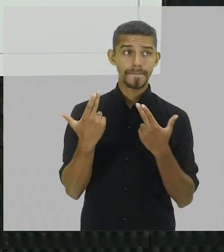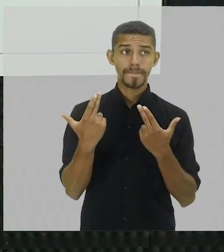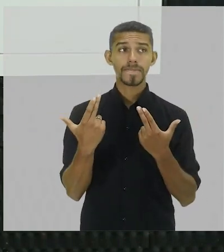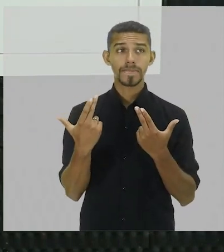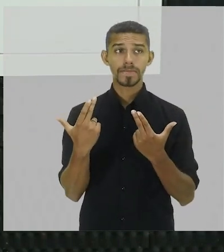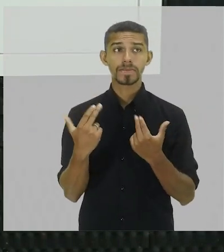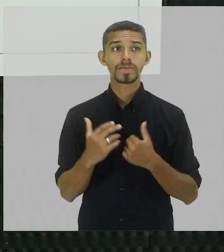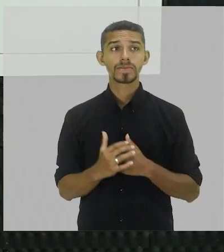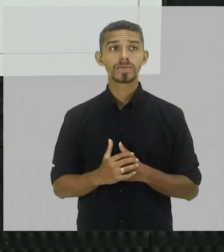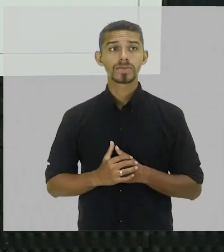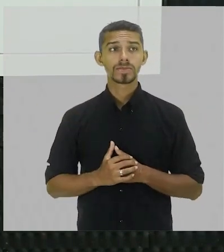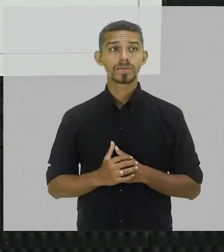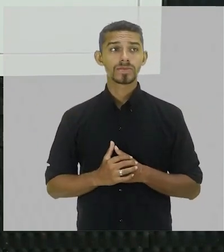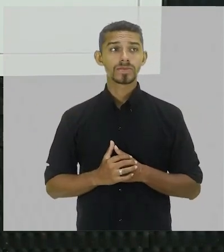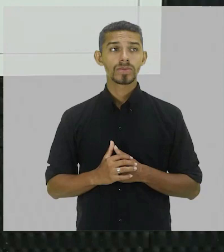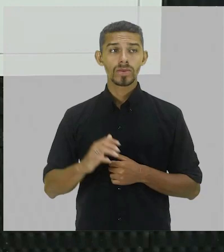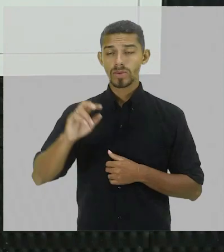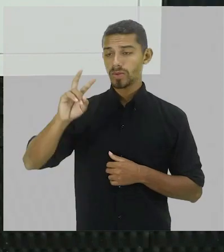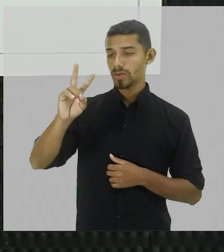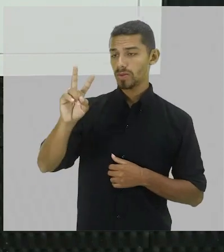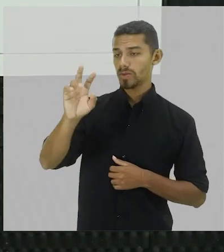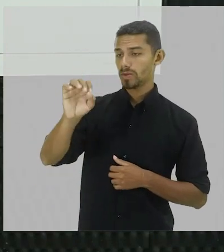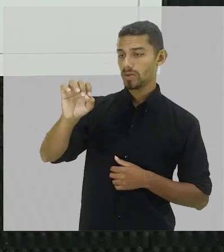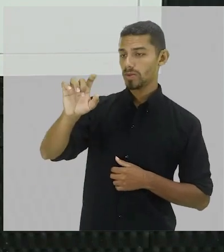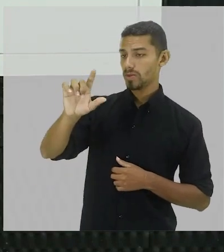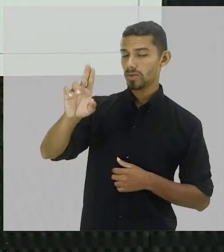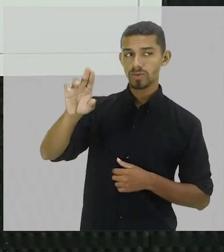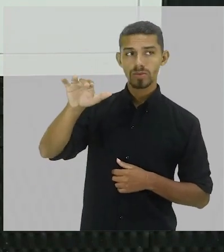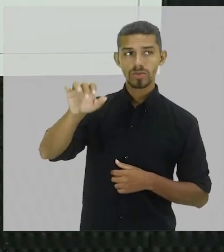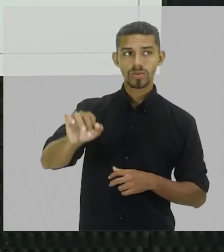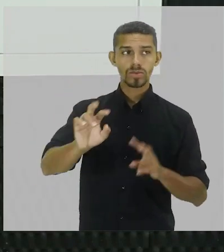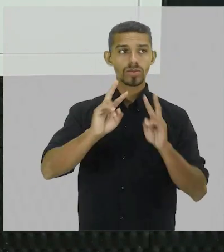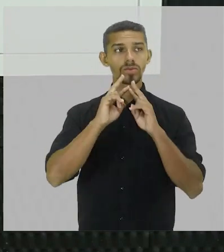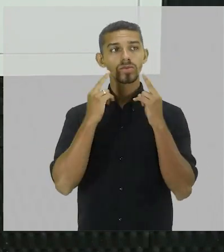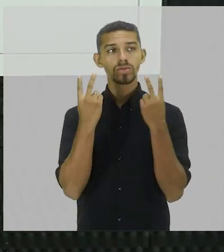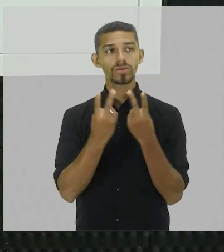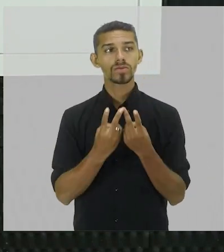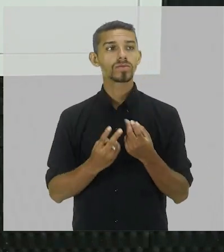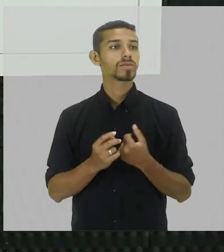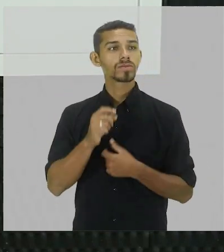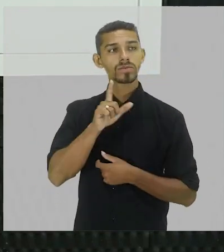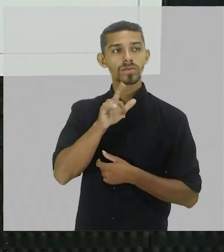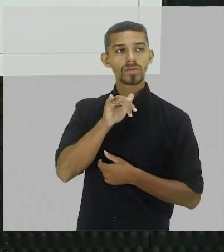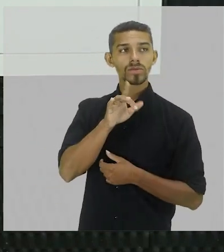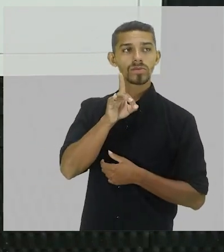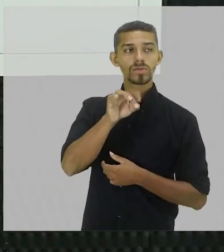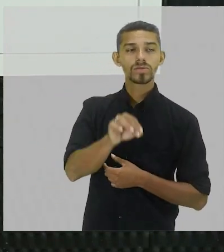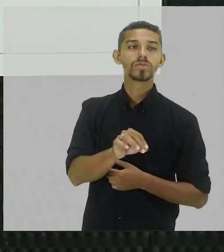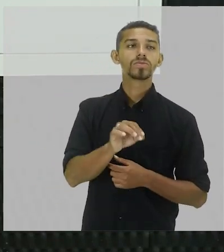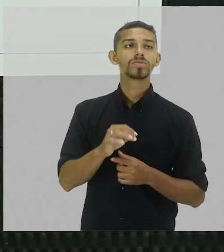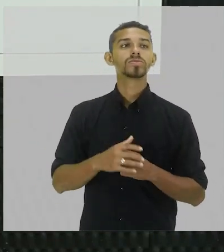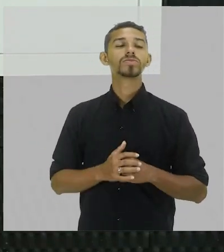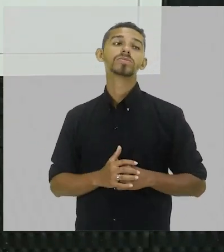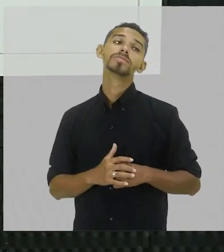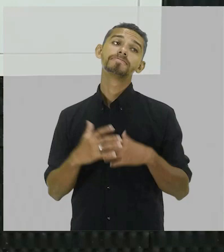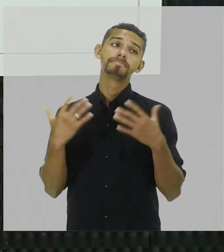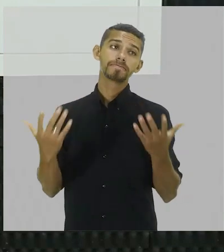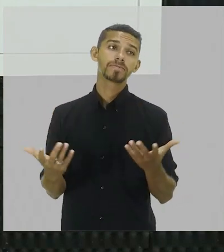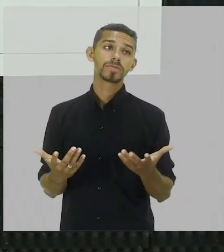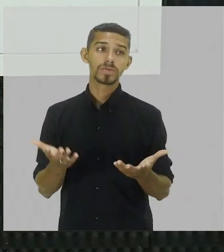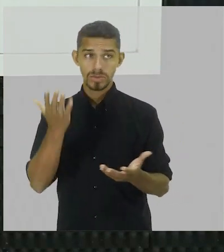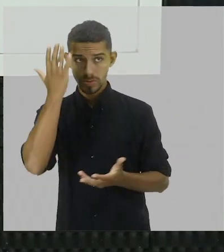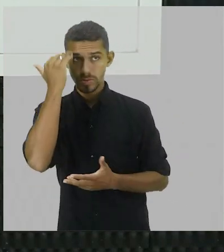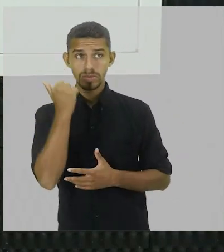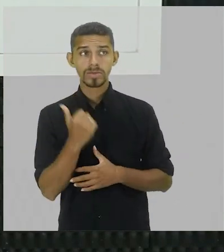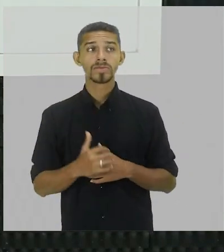igual ao volume do líquido que se deslocou. Ora, essa